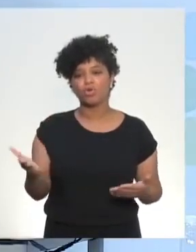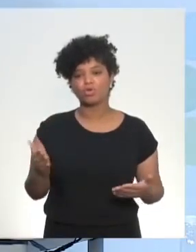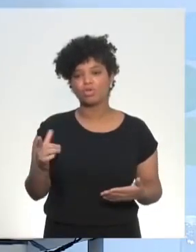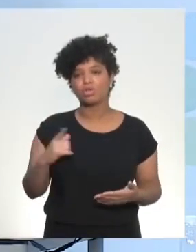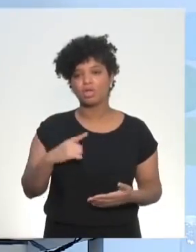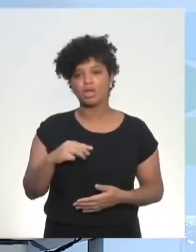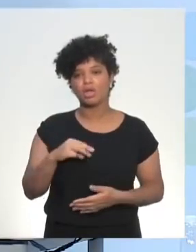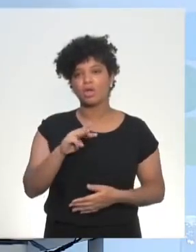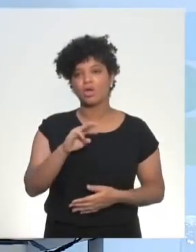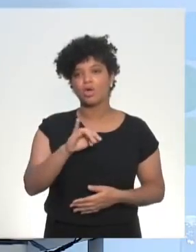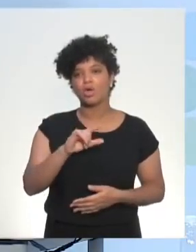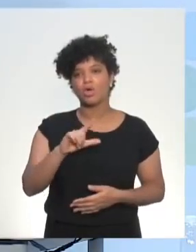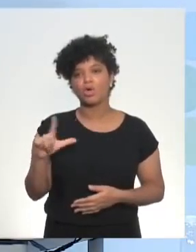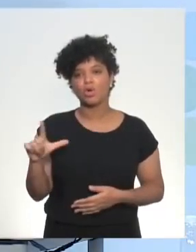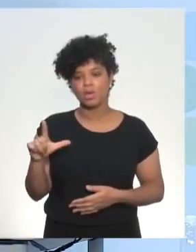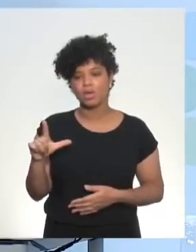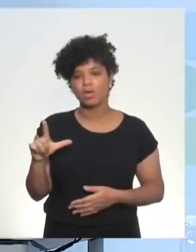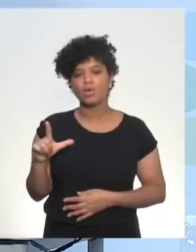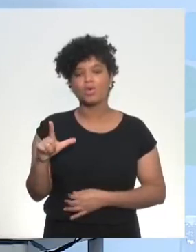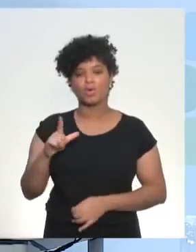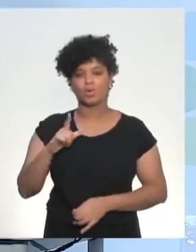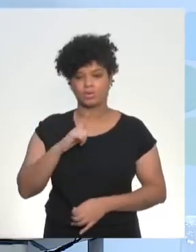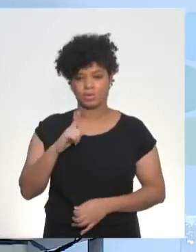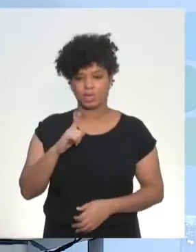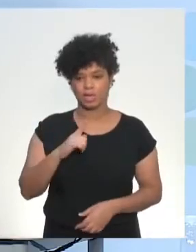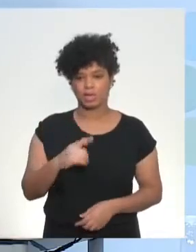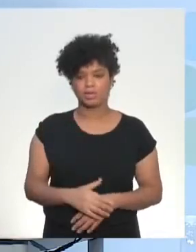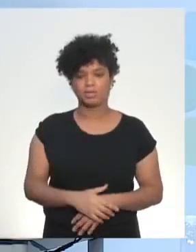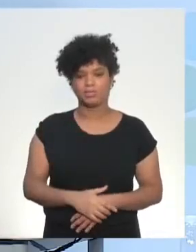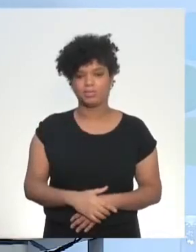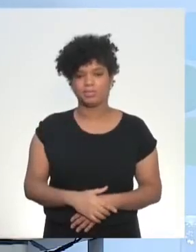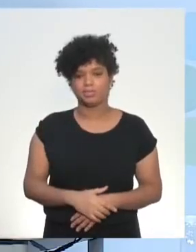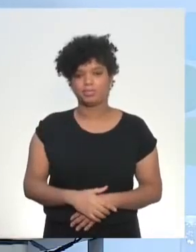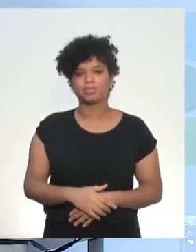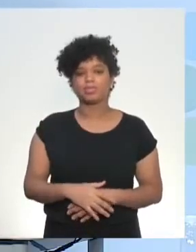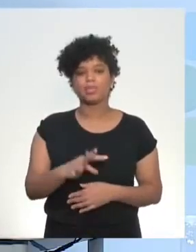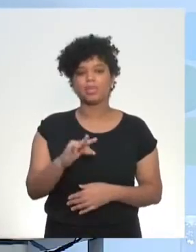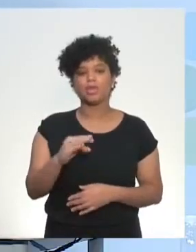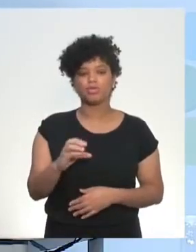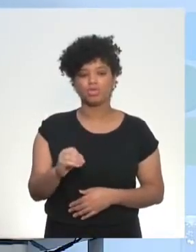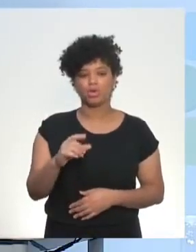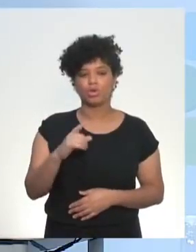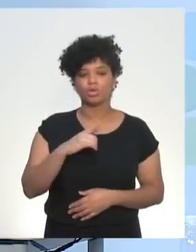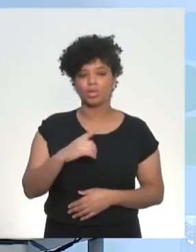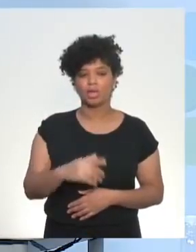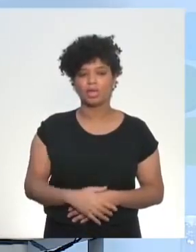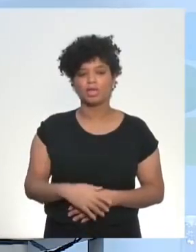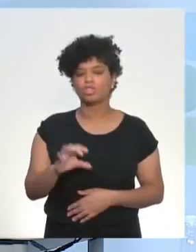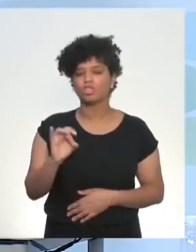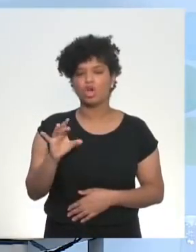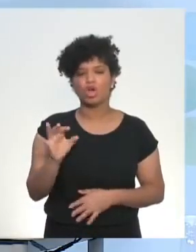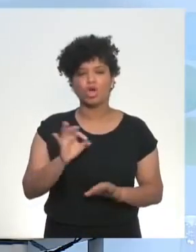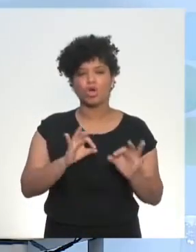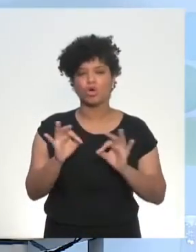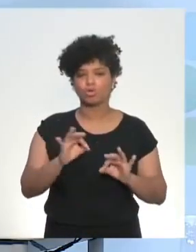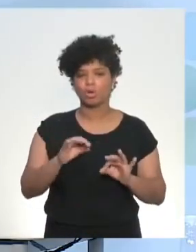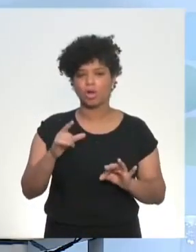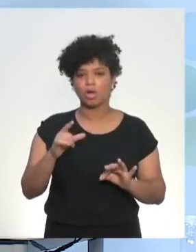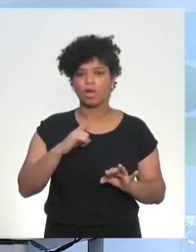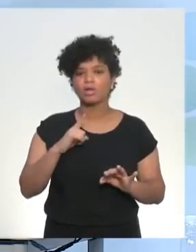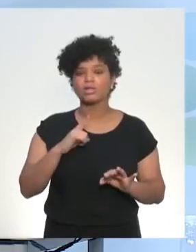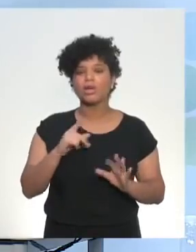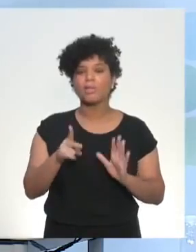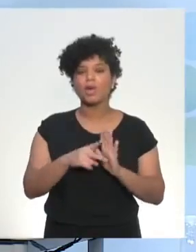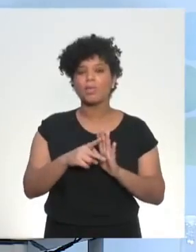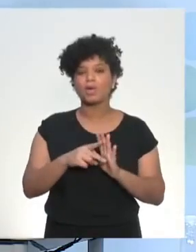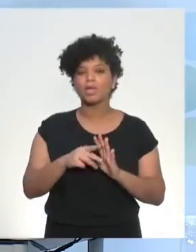will. A gente viu nas aulas anteriores o futuro com going to, né? Aí só fazendo uma correção, né, que na verdade a apostila, o link